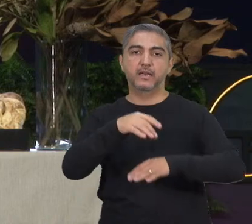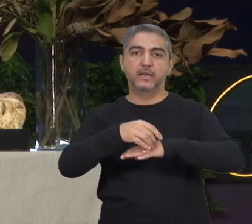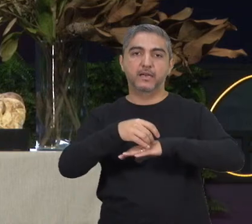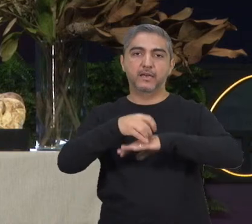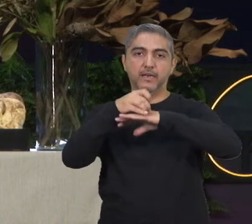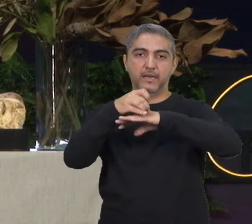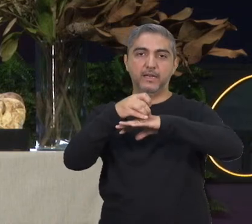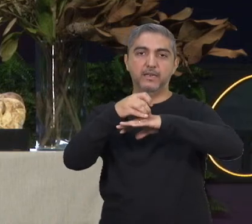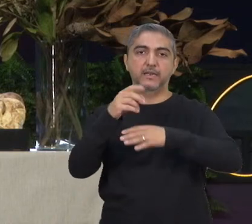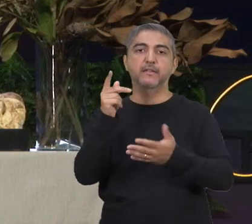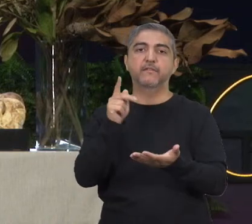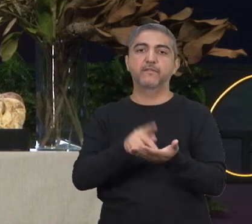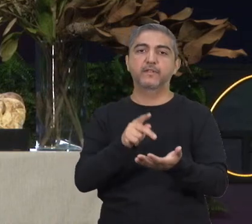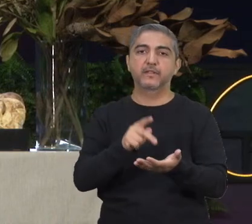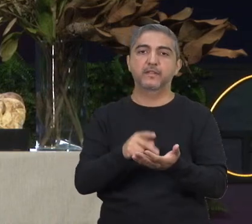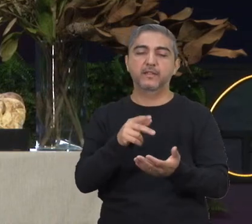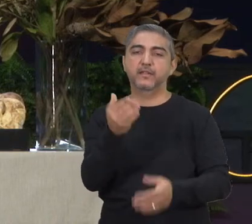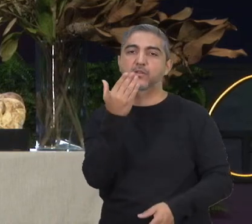verdadeira bebida.